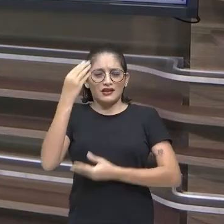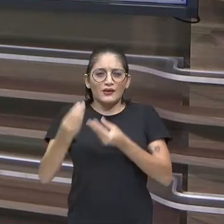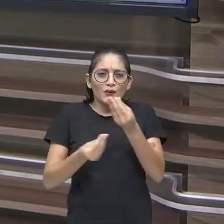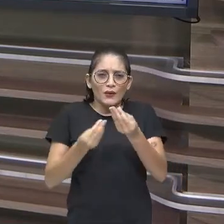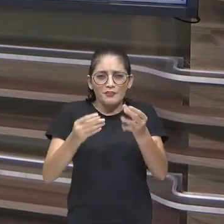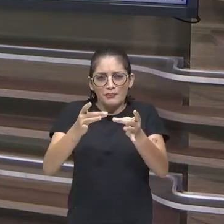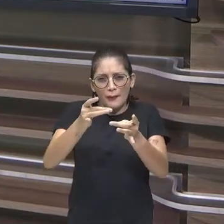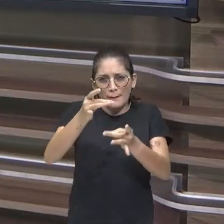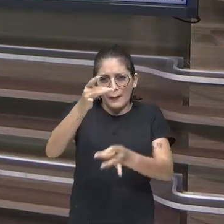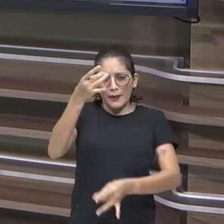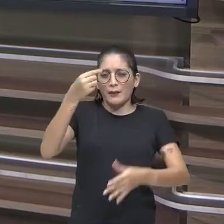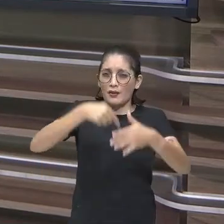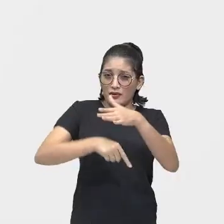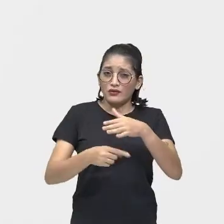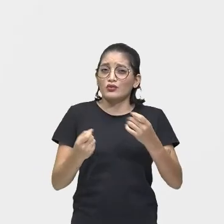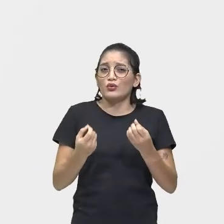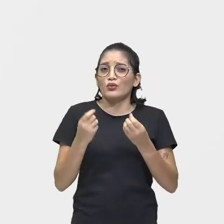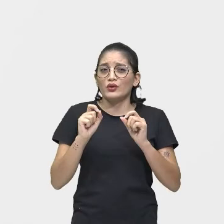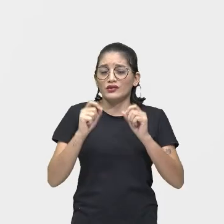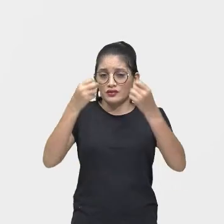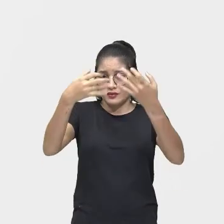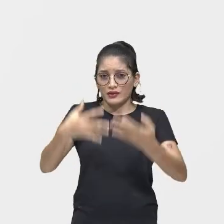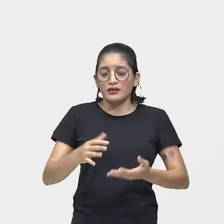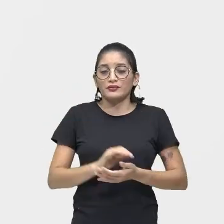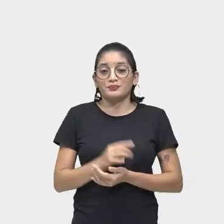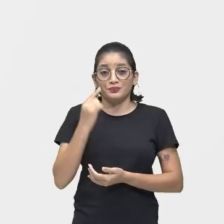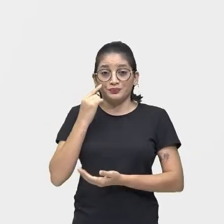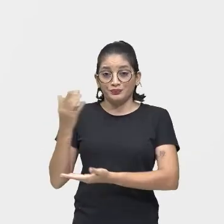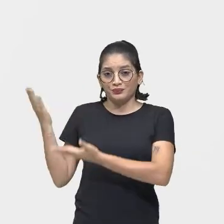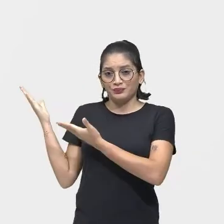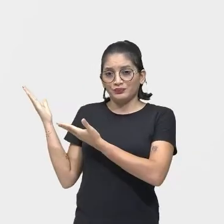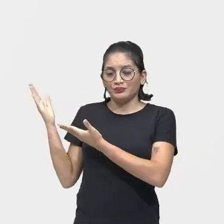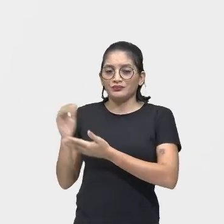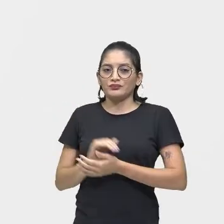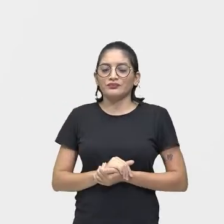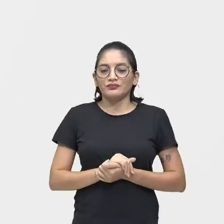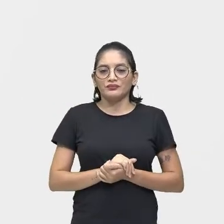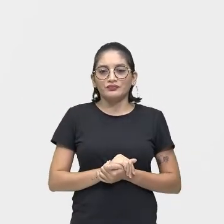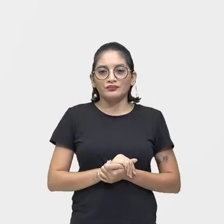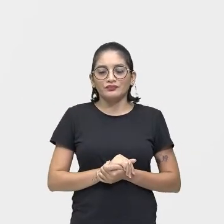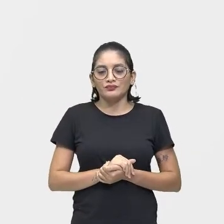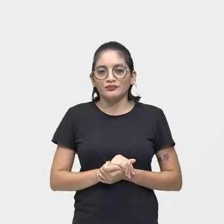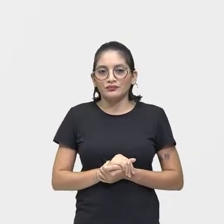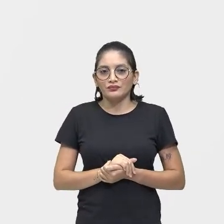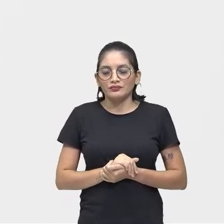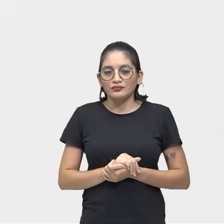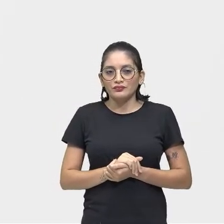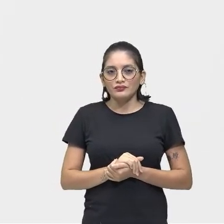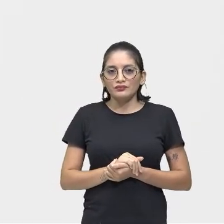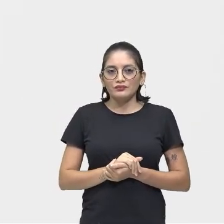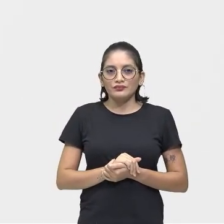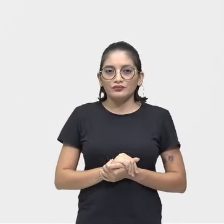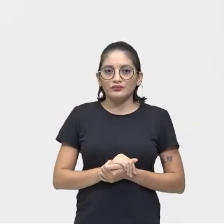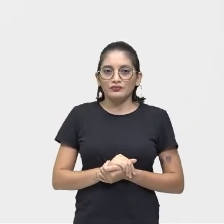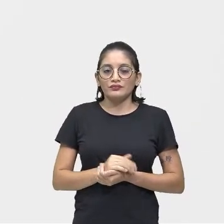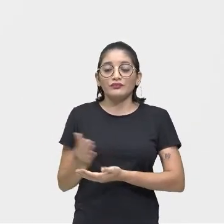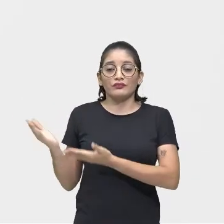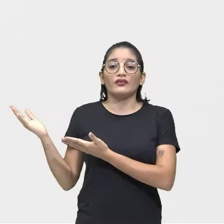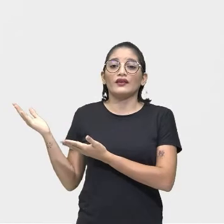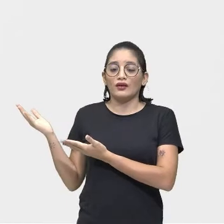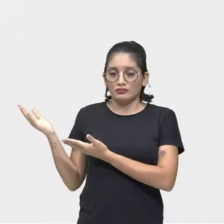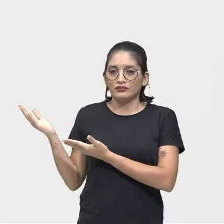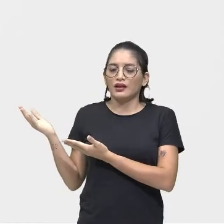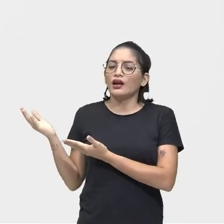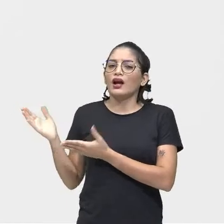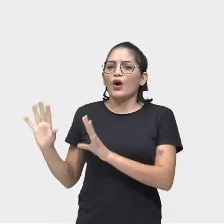mais aprofundado do que o professor está falando. Vamos a ele. Quadro comparativo agora. Bandeirantes e jesuítas. O